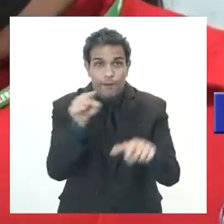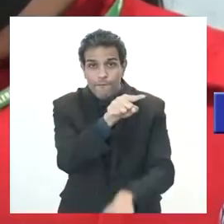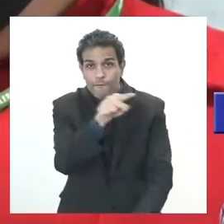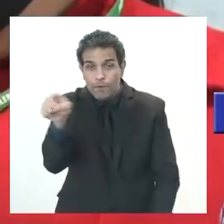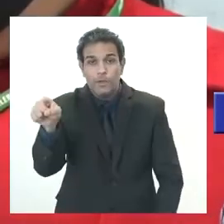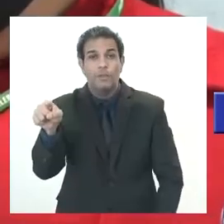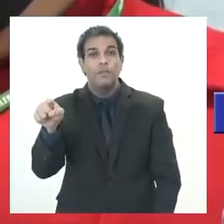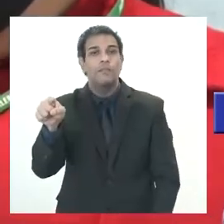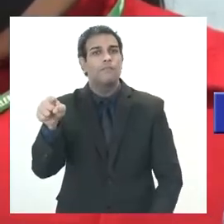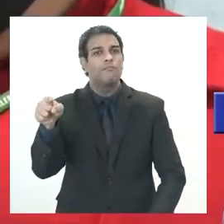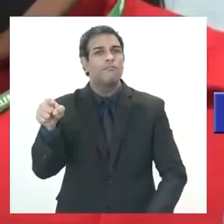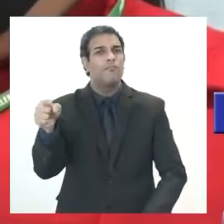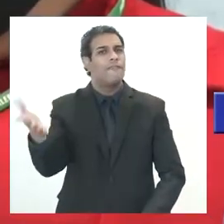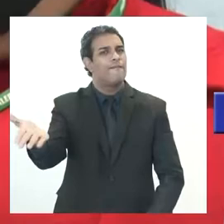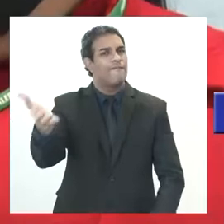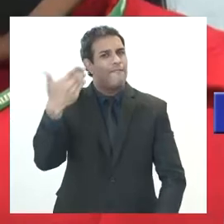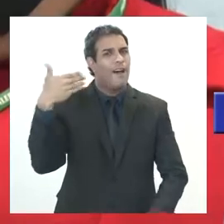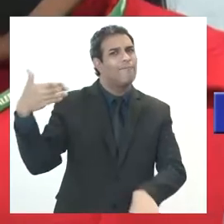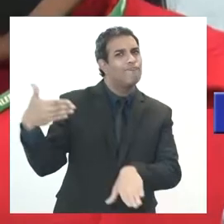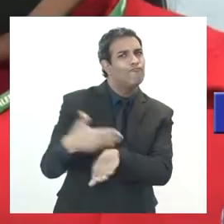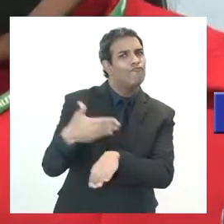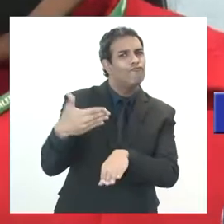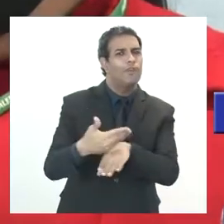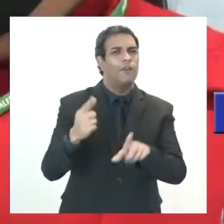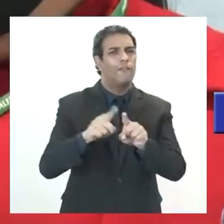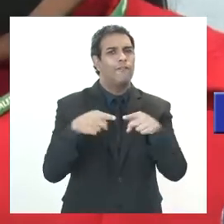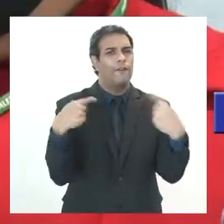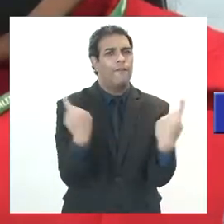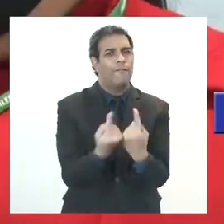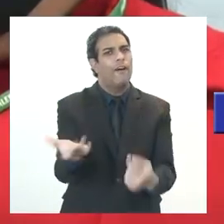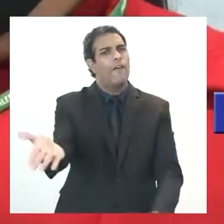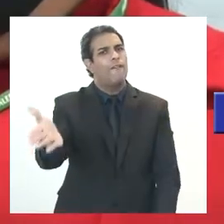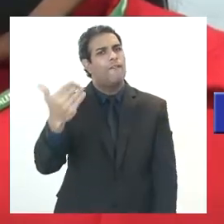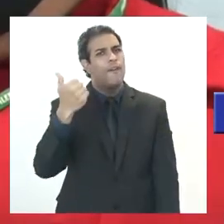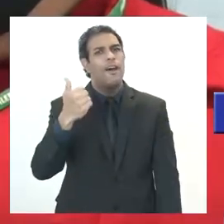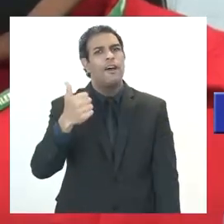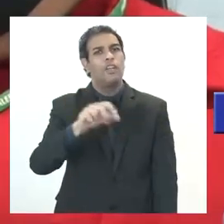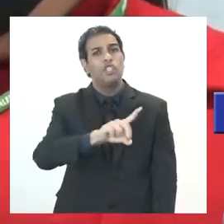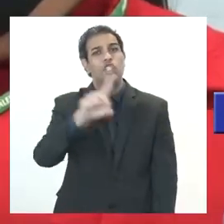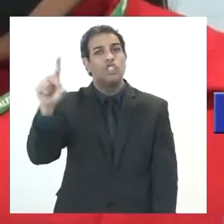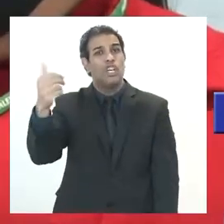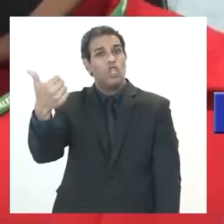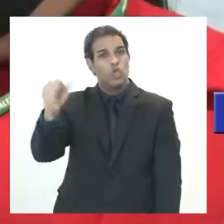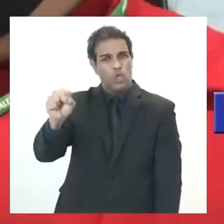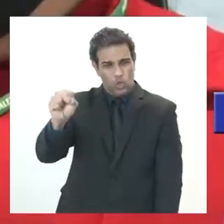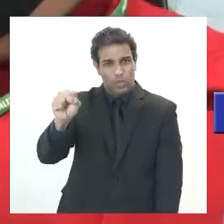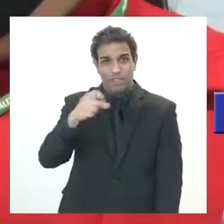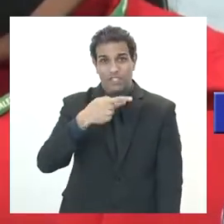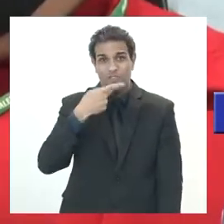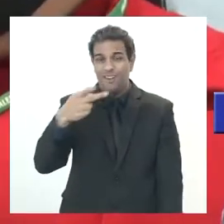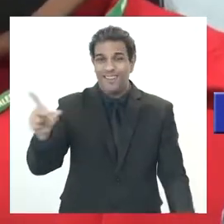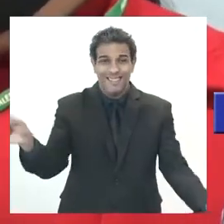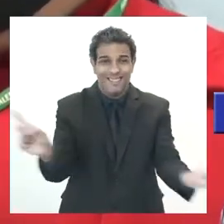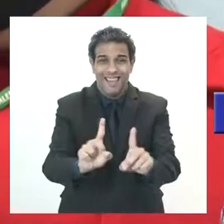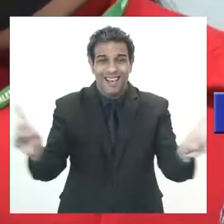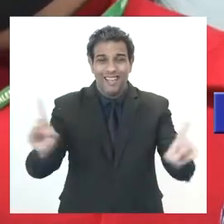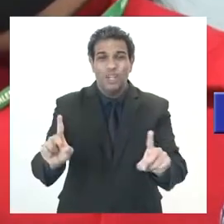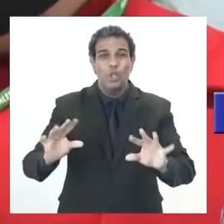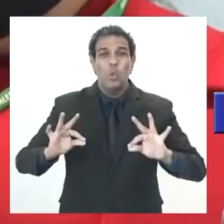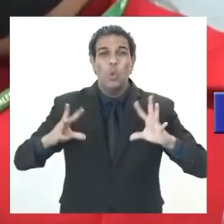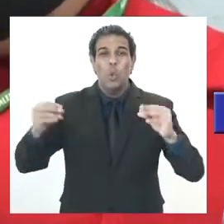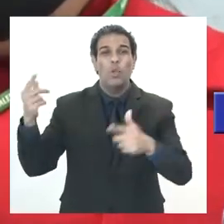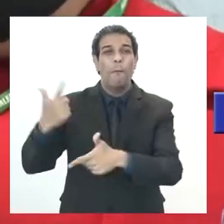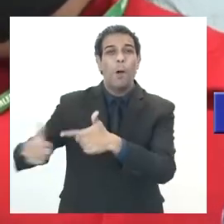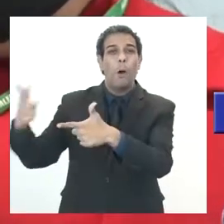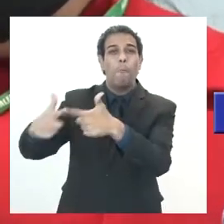participa dos debates Venha para o dia 18 vamos juntos dizer não a tudo isso que